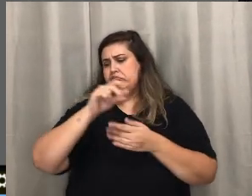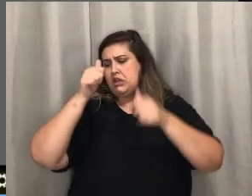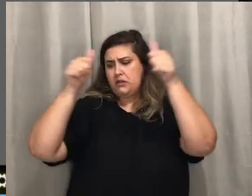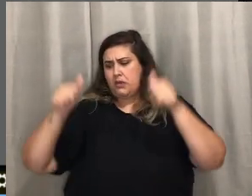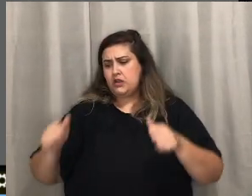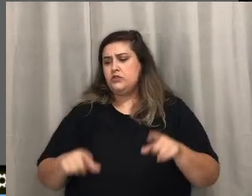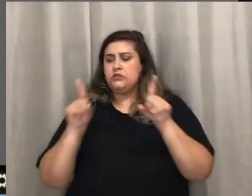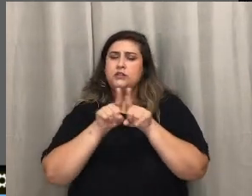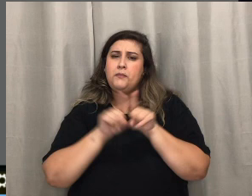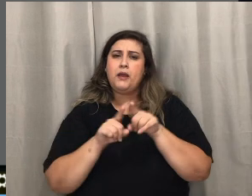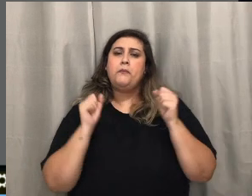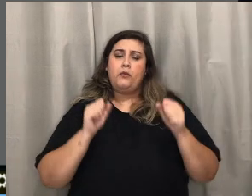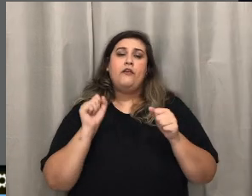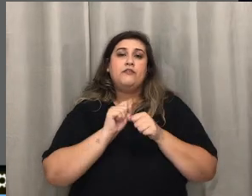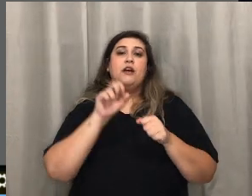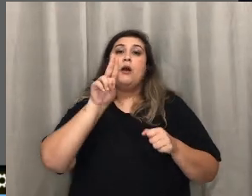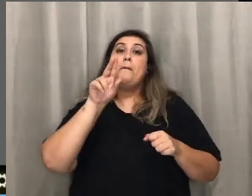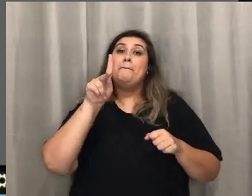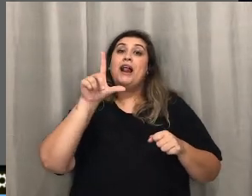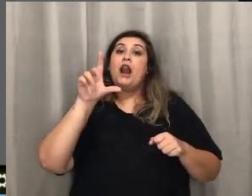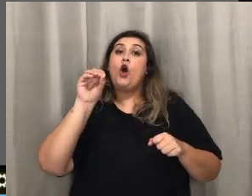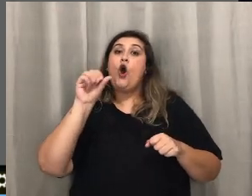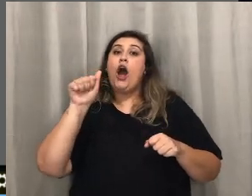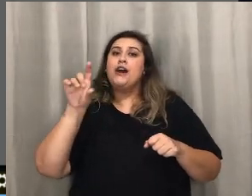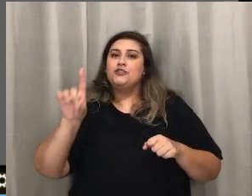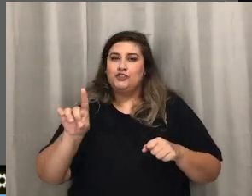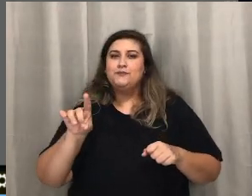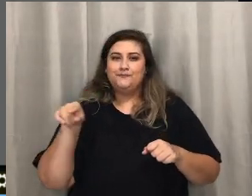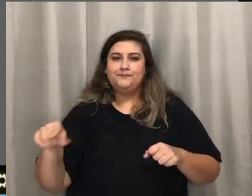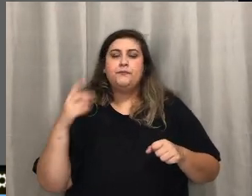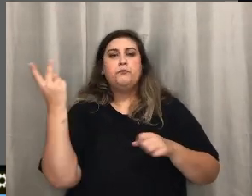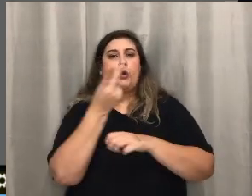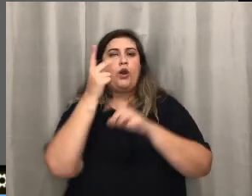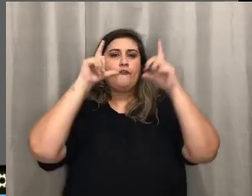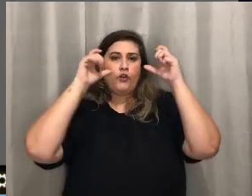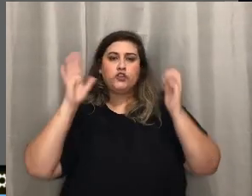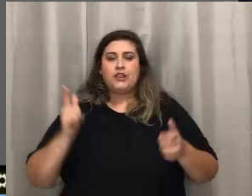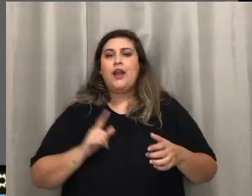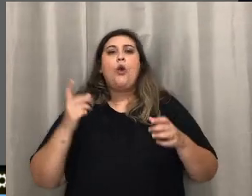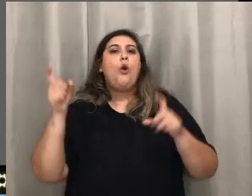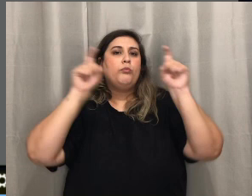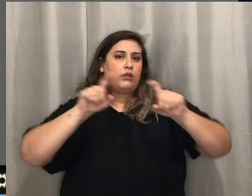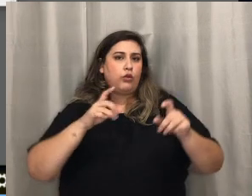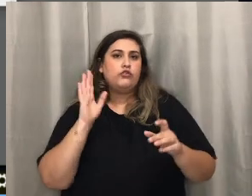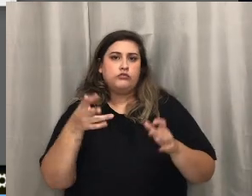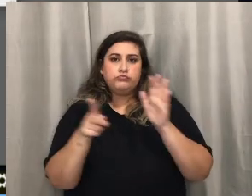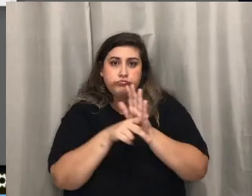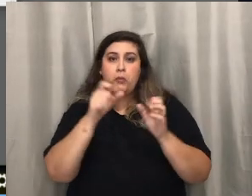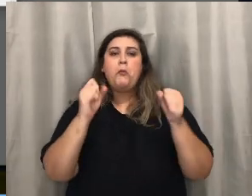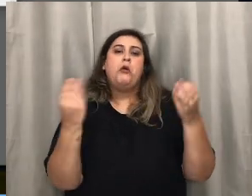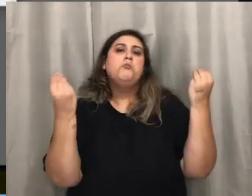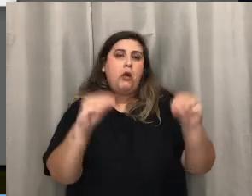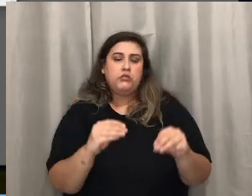podemos ainda fazer upload de uma imagem, procurar uma foto que já esteja no nosso computador, né, no